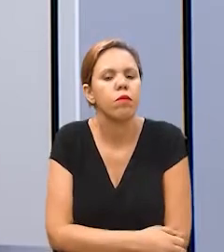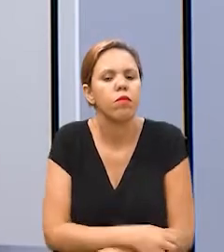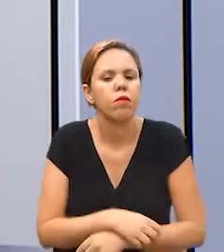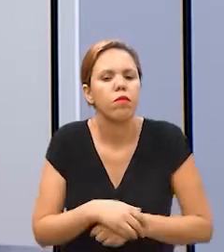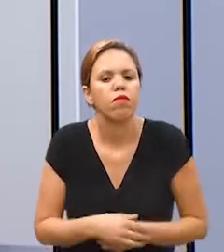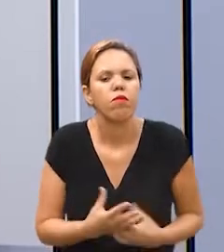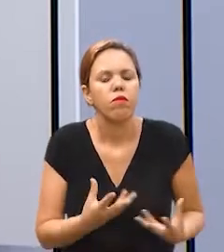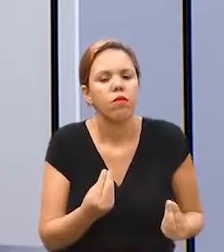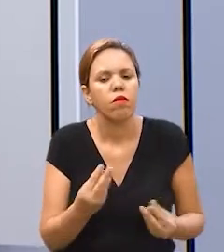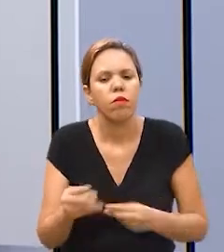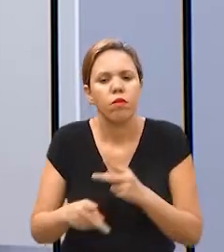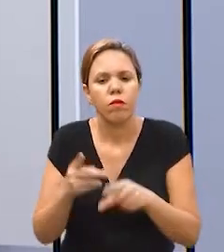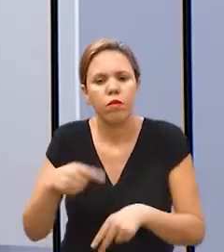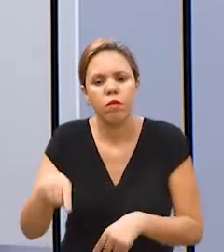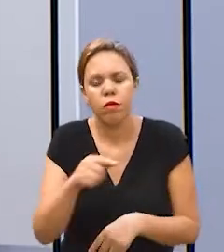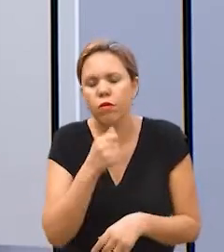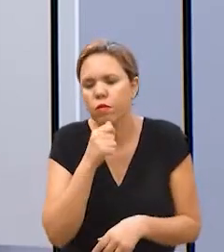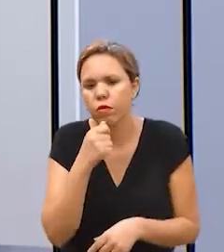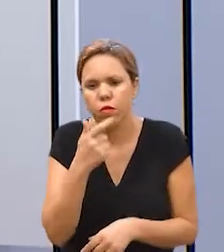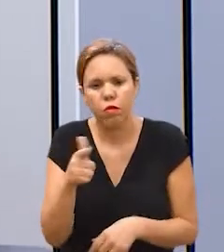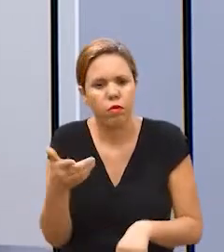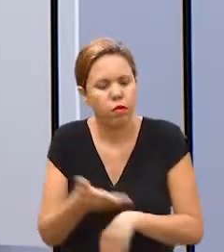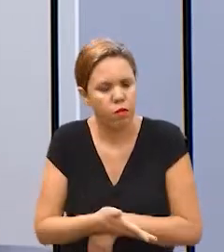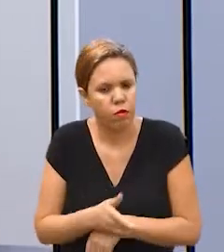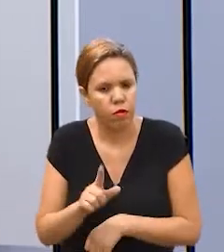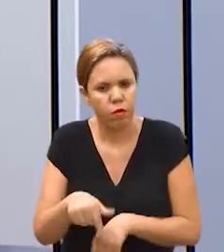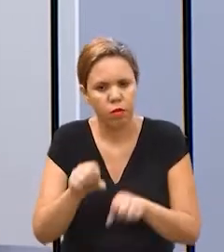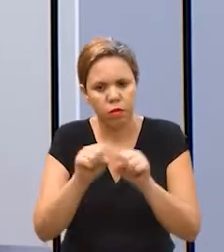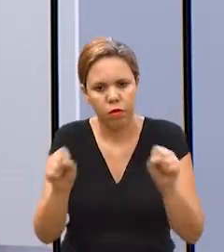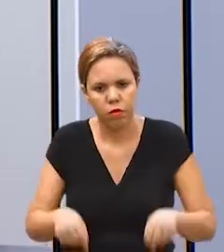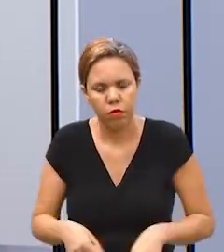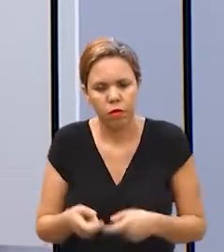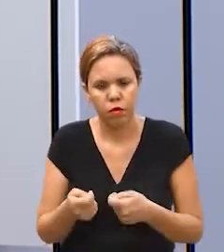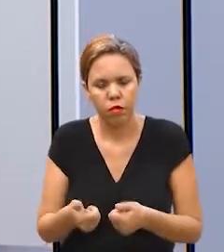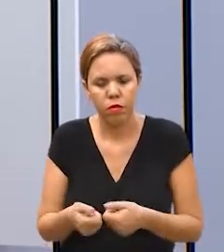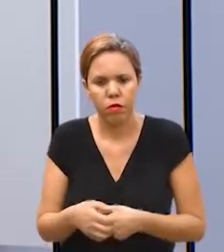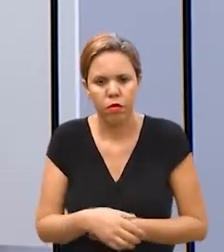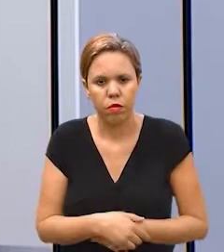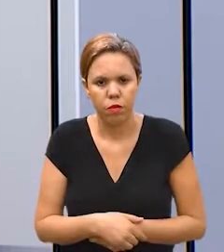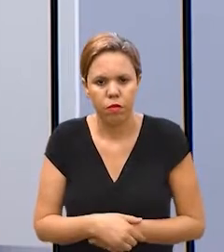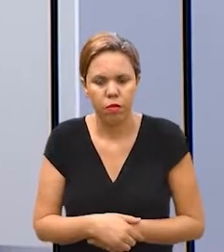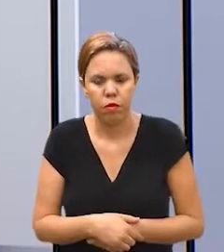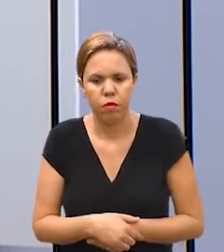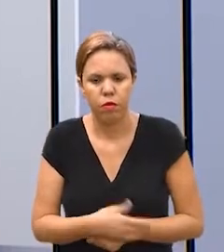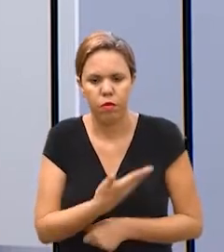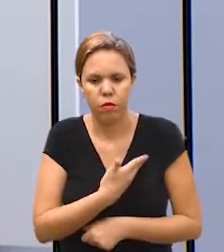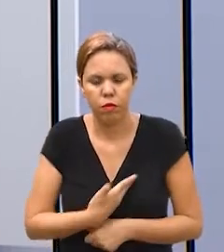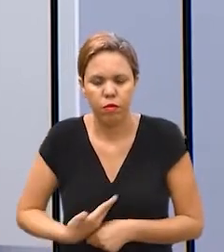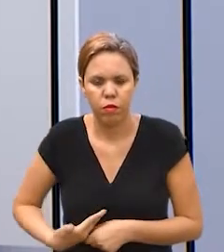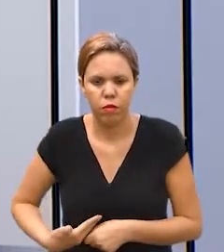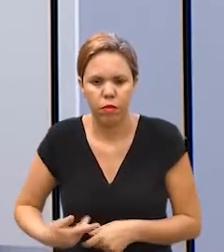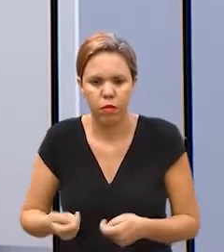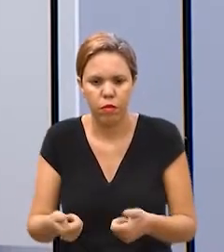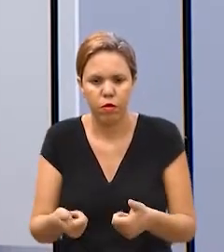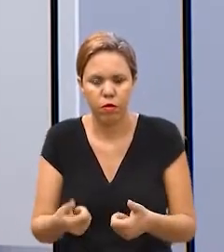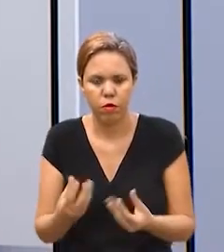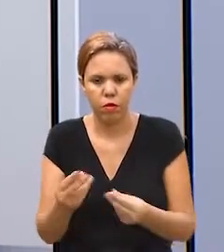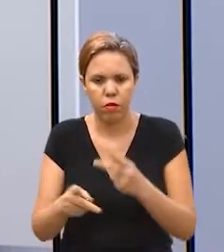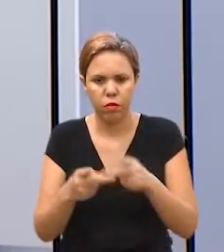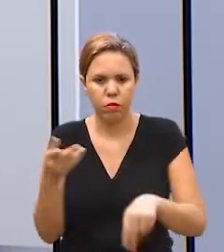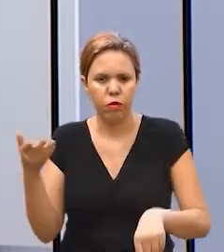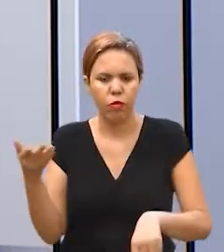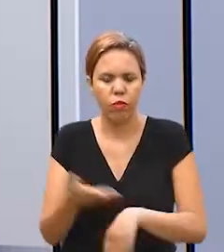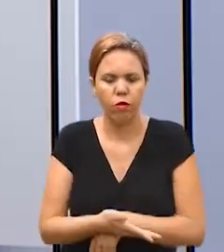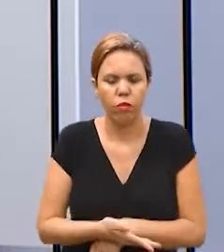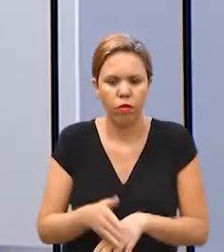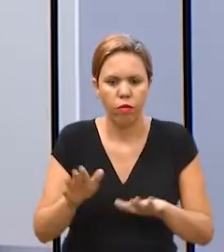muitas pessoas que ainda não acessaram esse sistema oferecido pelo poder público e muitos que entram e que ficam